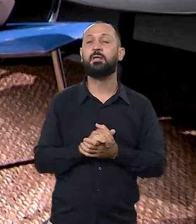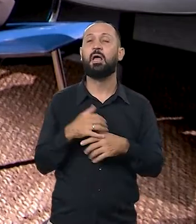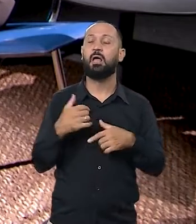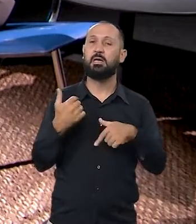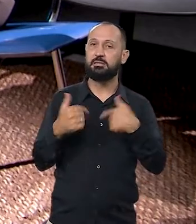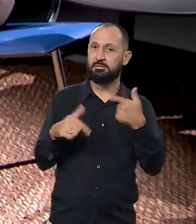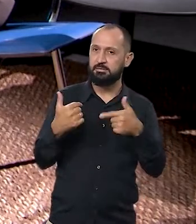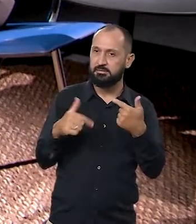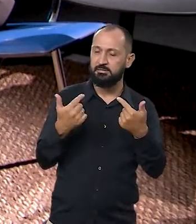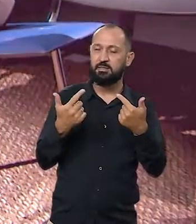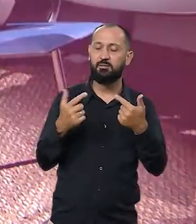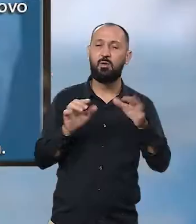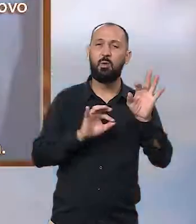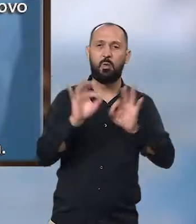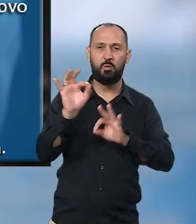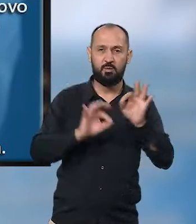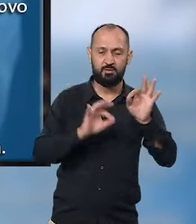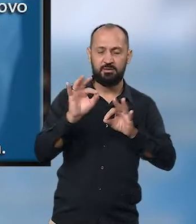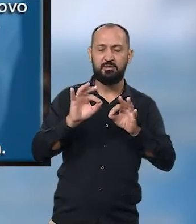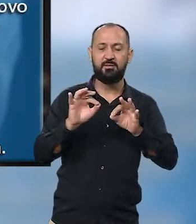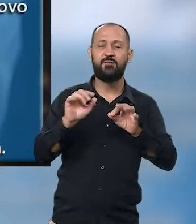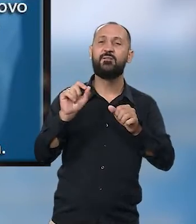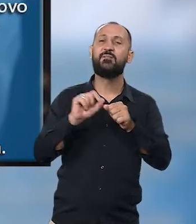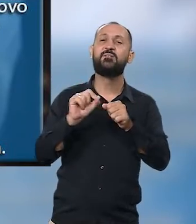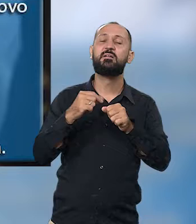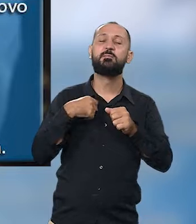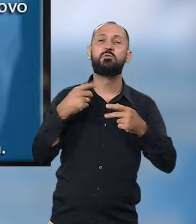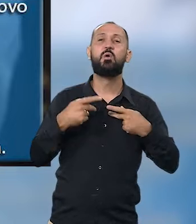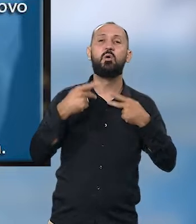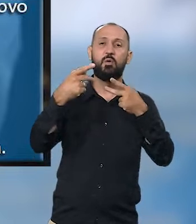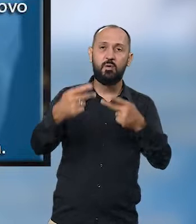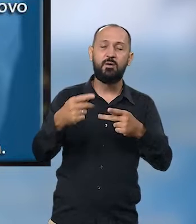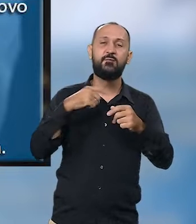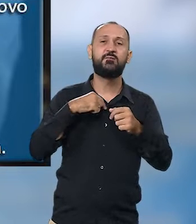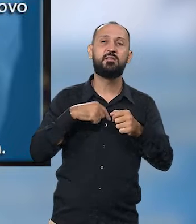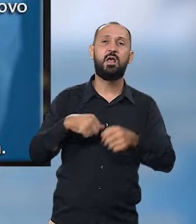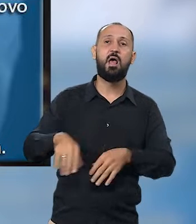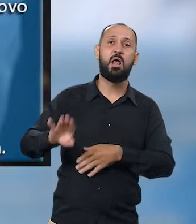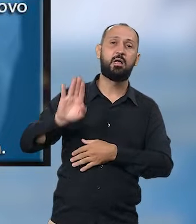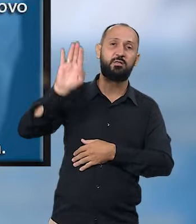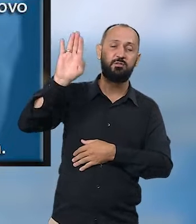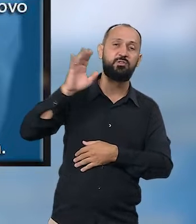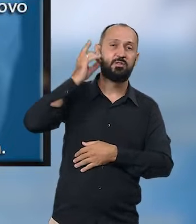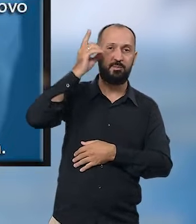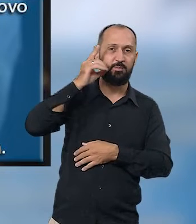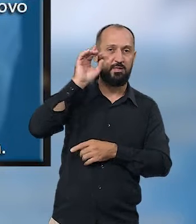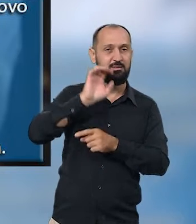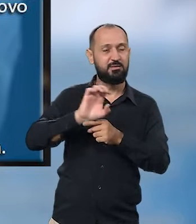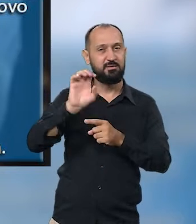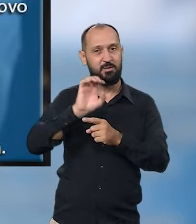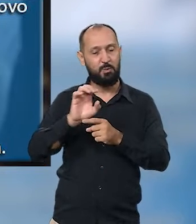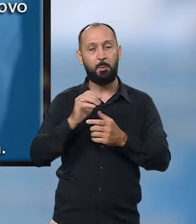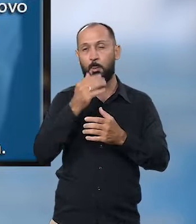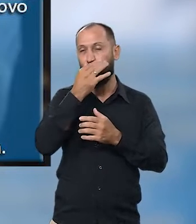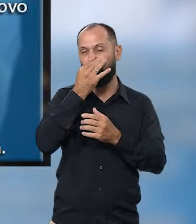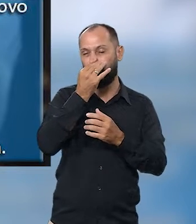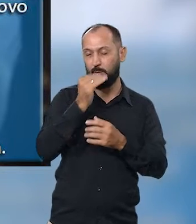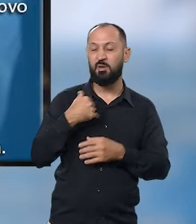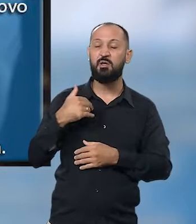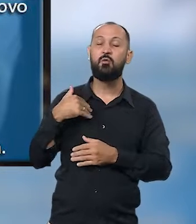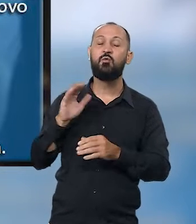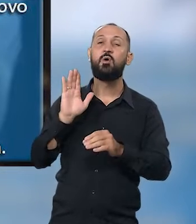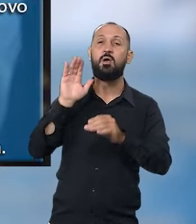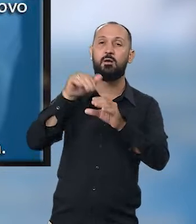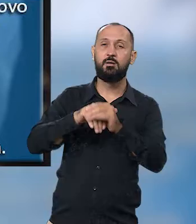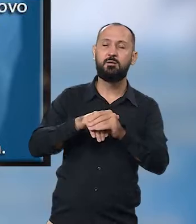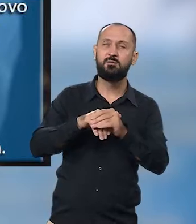Esse trabalho projetado na Sanesul me levou a ser convidado para disputar as eleições de deputado estadual, né? E aí